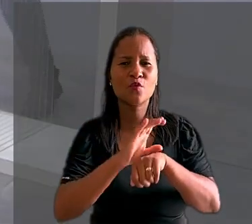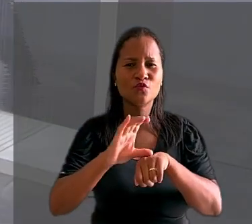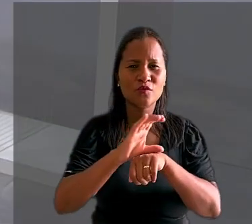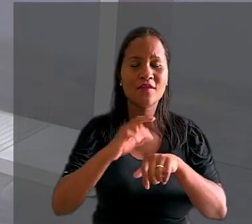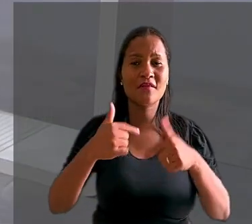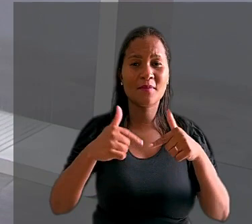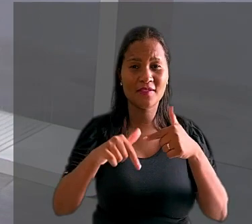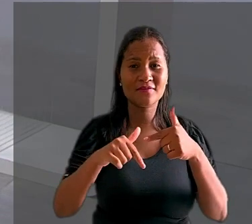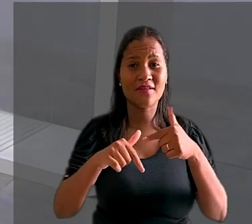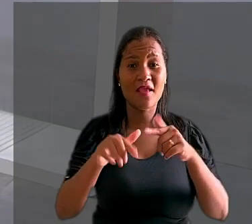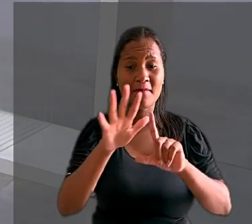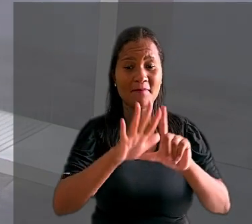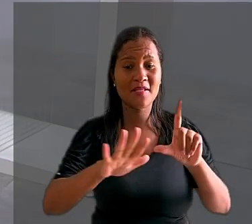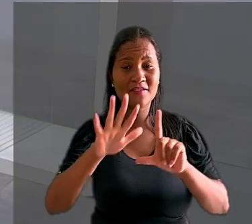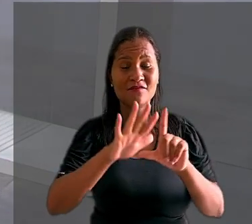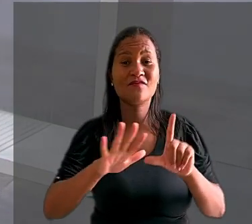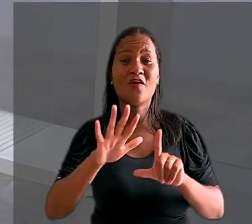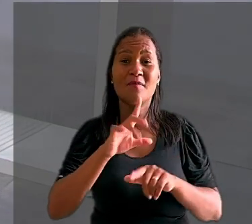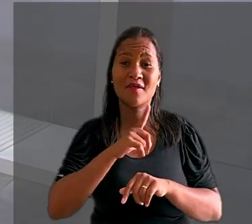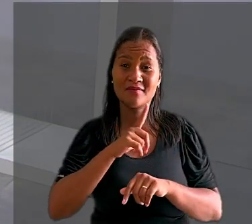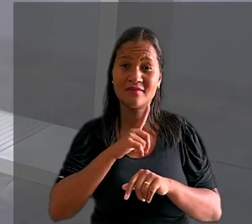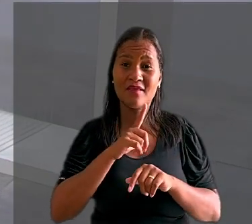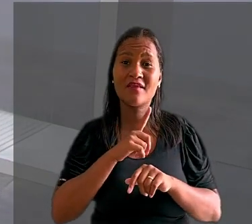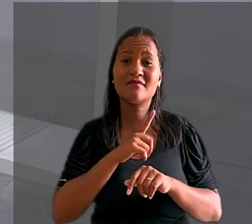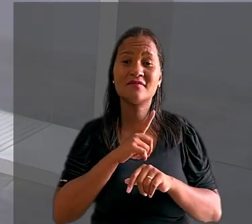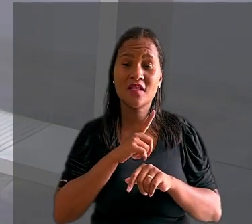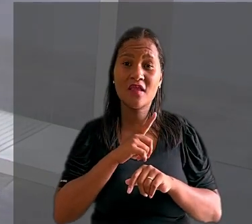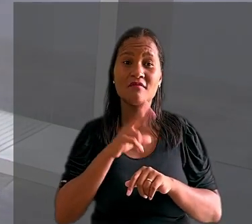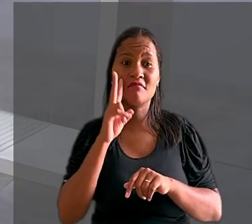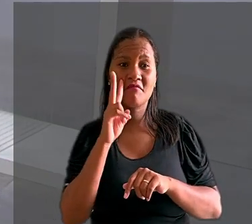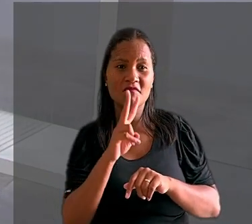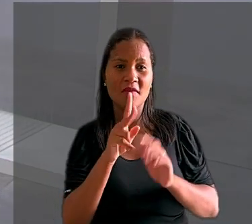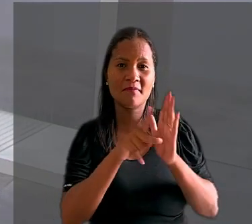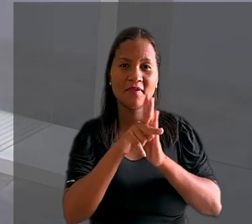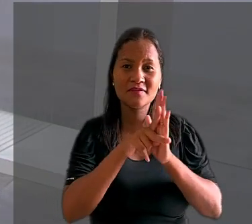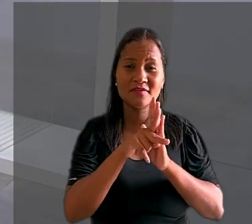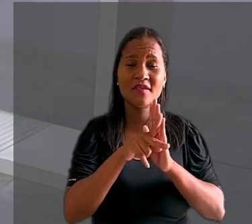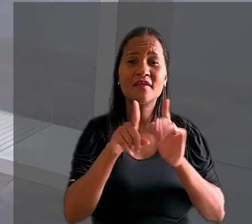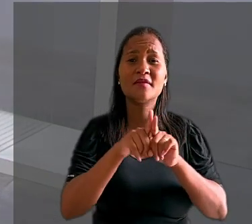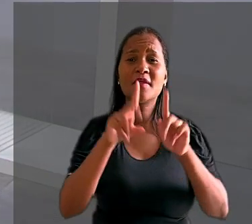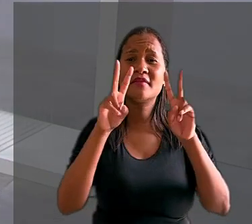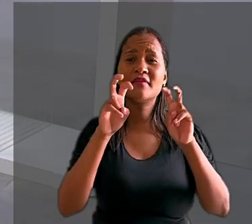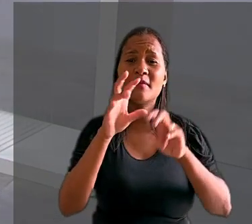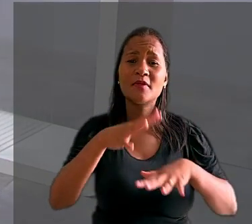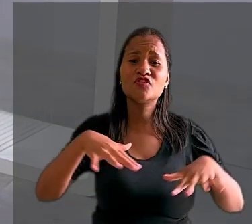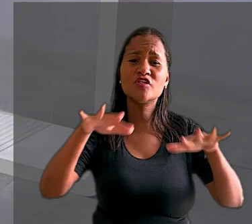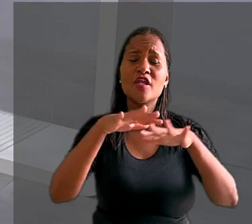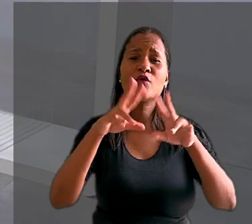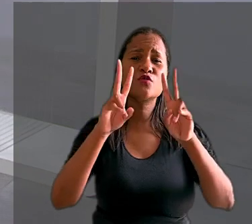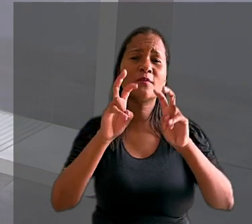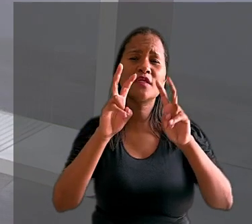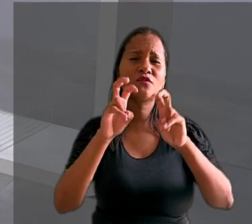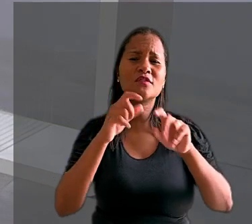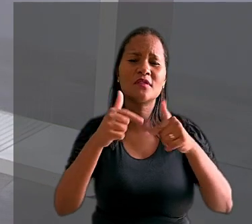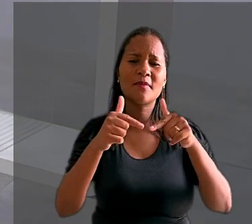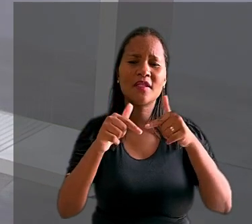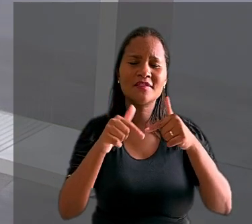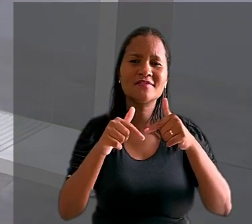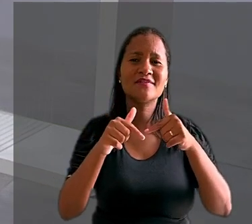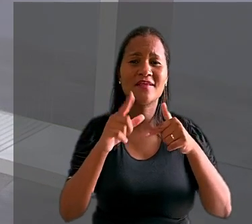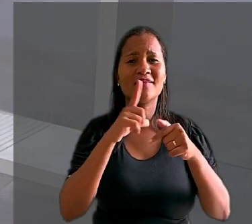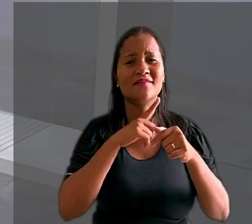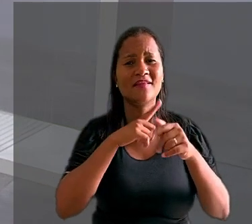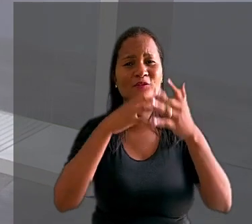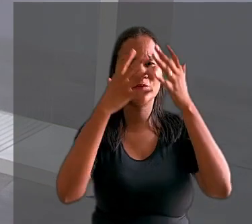mesmo, Luana. E a plataforma conta com sessões de consulta e temas de repercussão geral sobre questões trabalhistas em tramitação